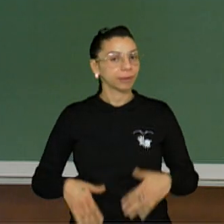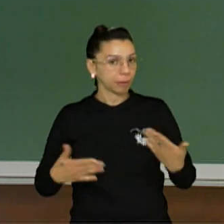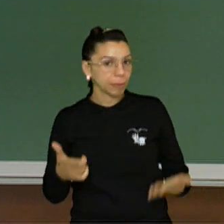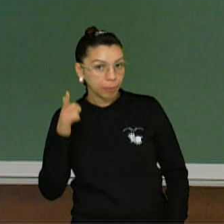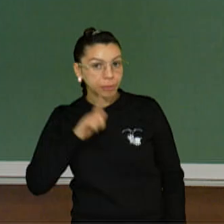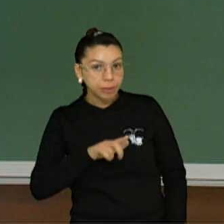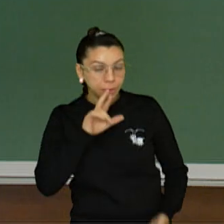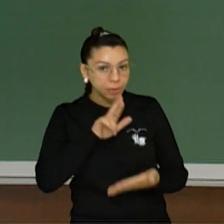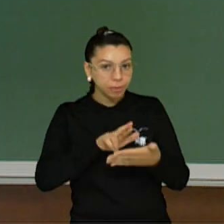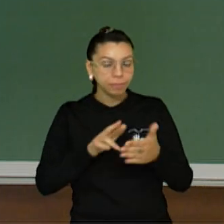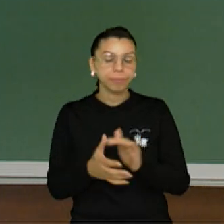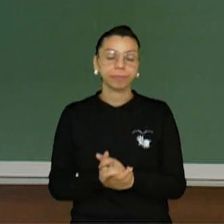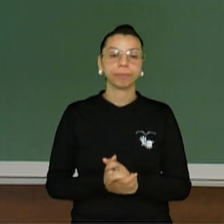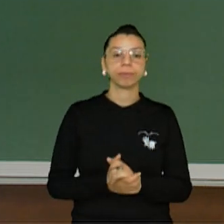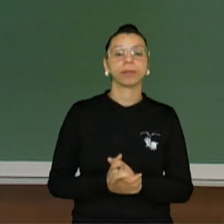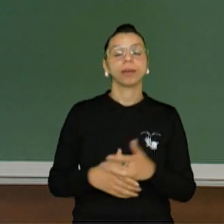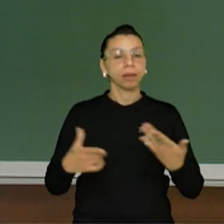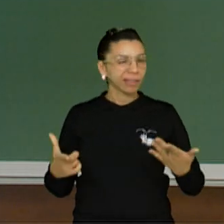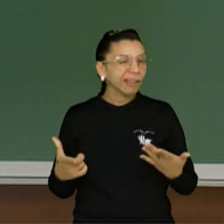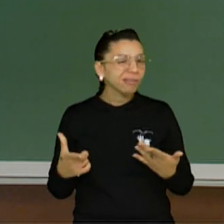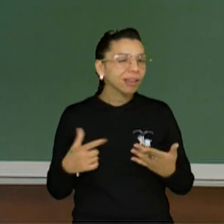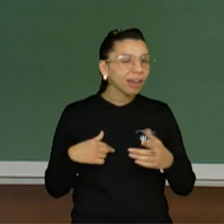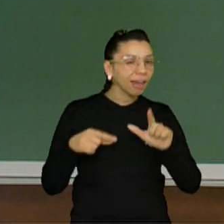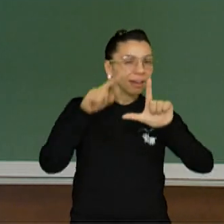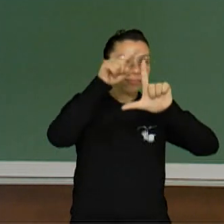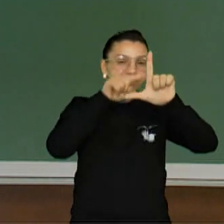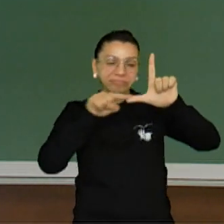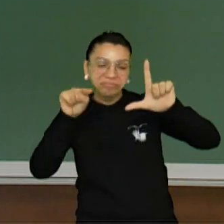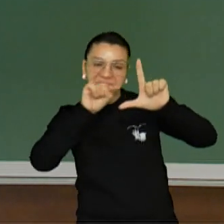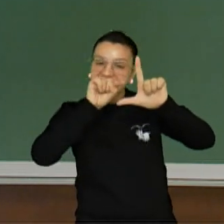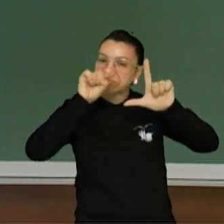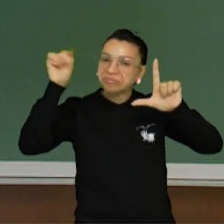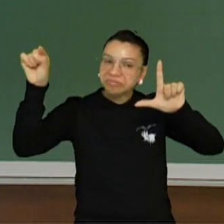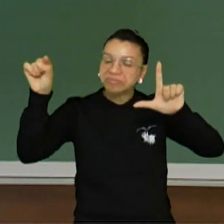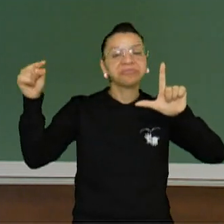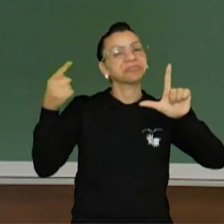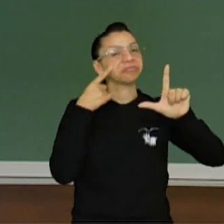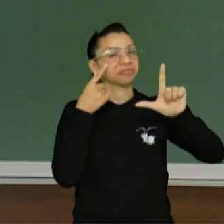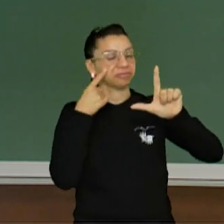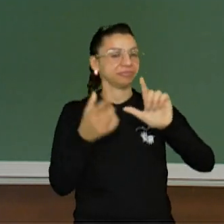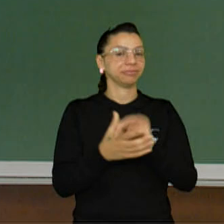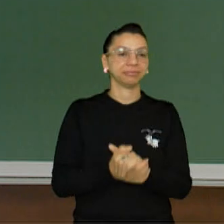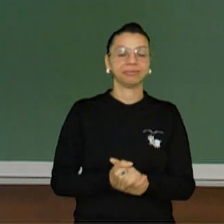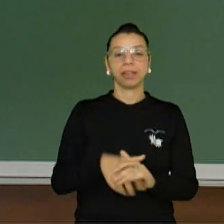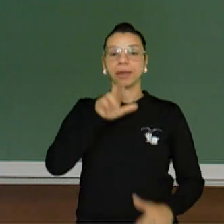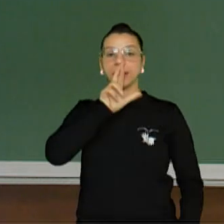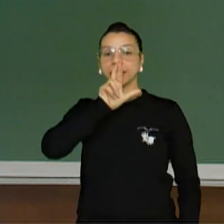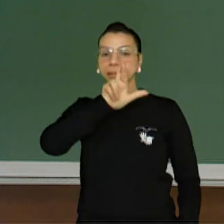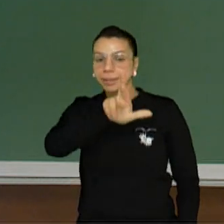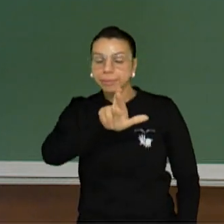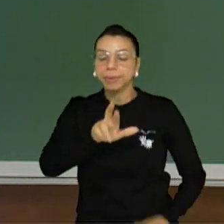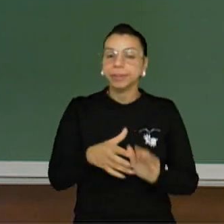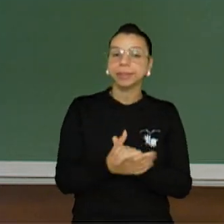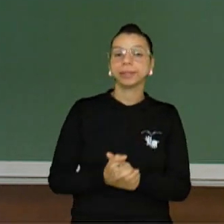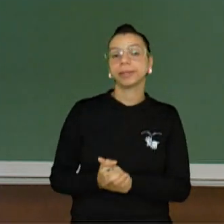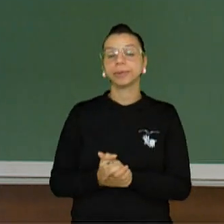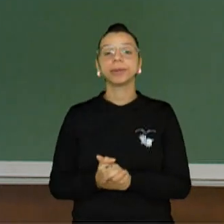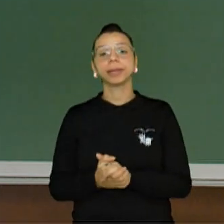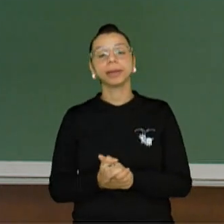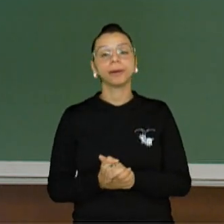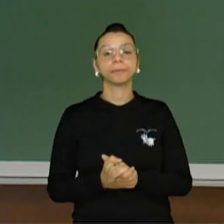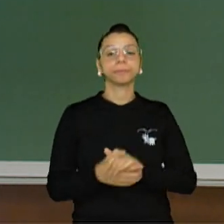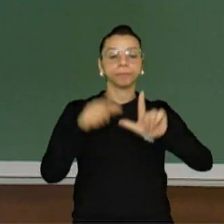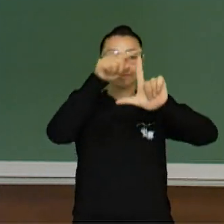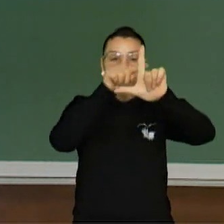E aí, conseguiram? Esses pontos estão alinhados? Vamos ver. Então, resolução, condição de alinhamento, a